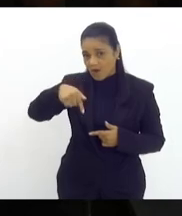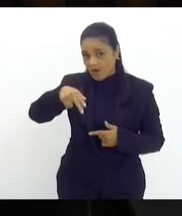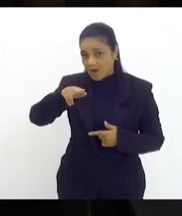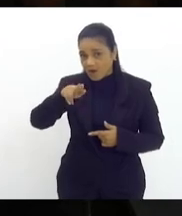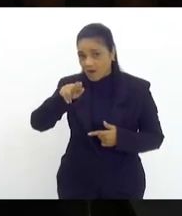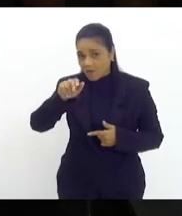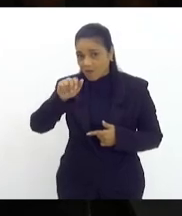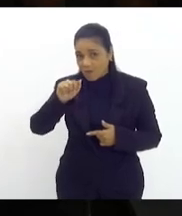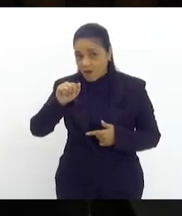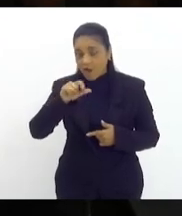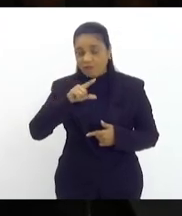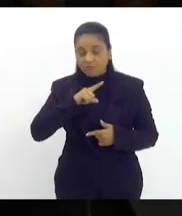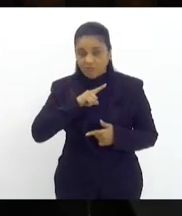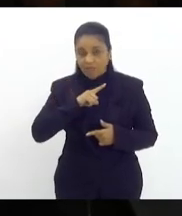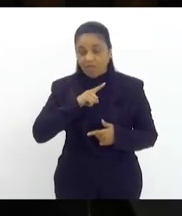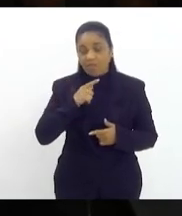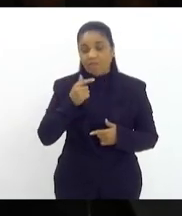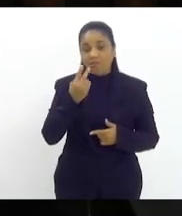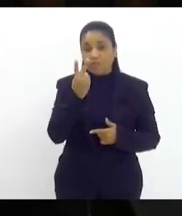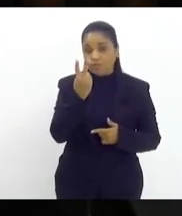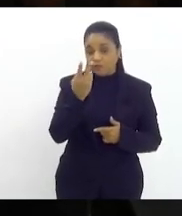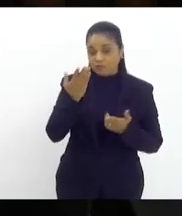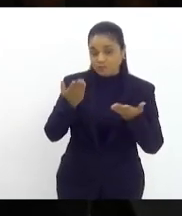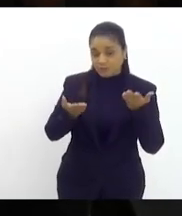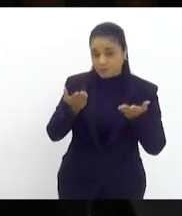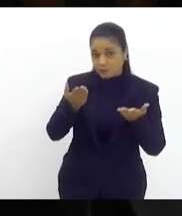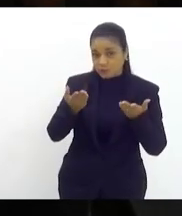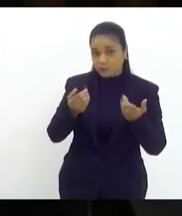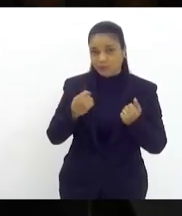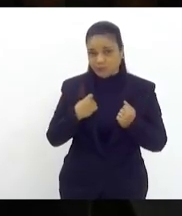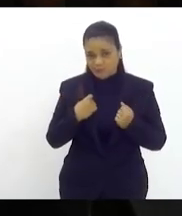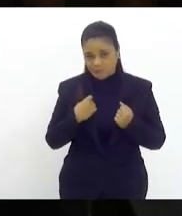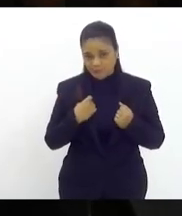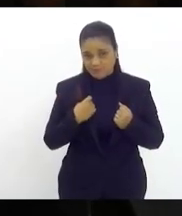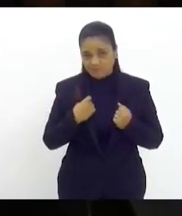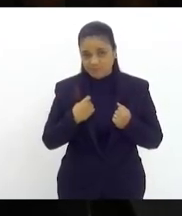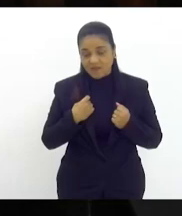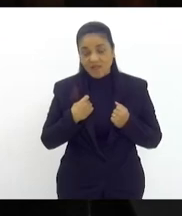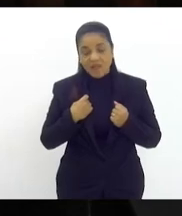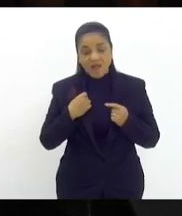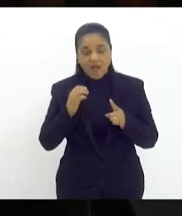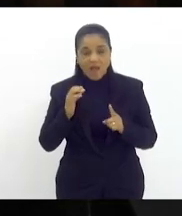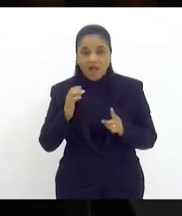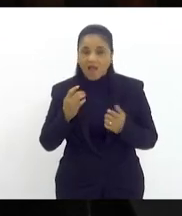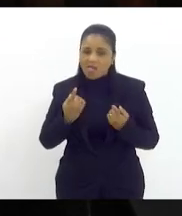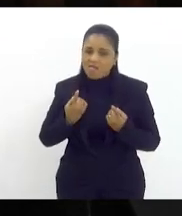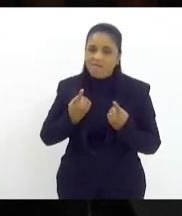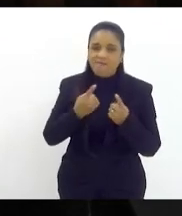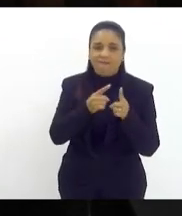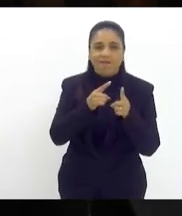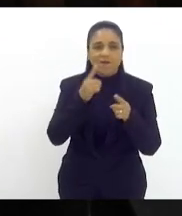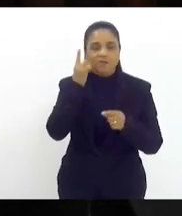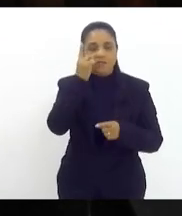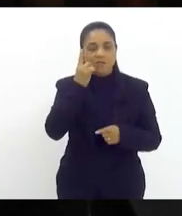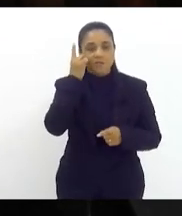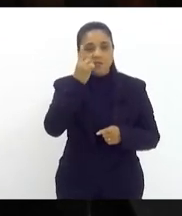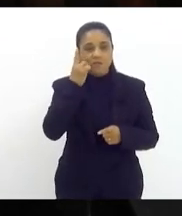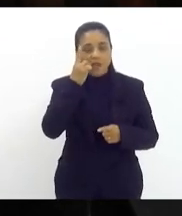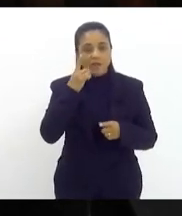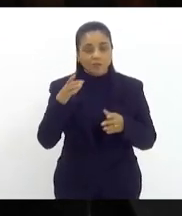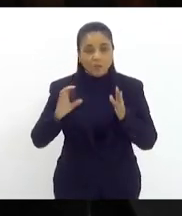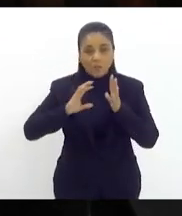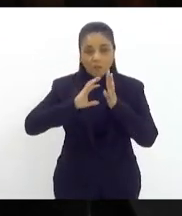tem dois pesos e duas medidas atacou diversas vezes o deputado do partido dele